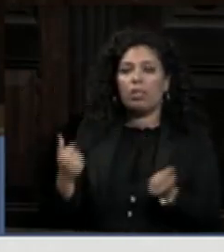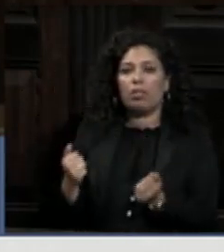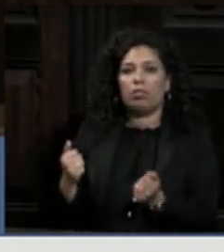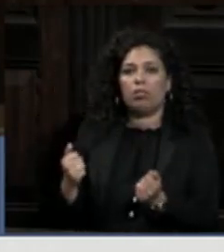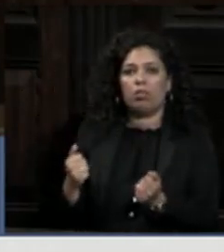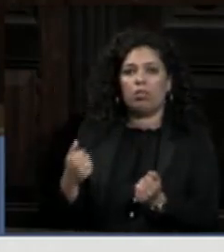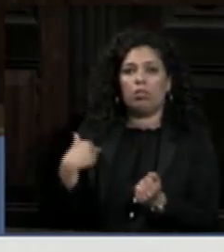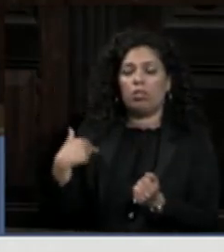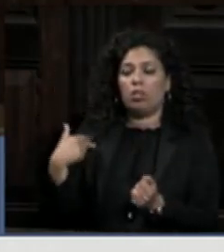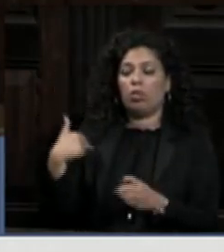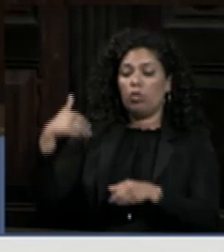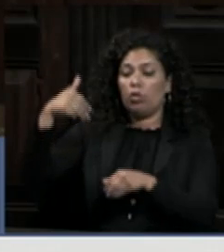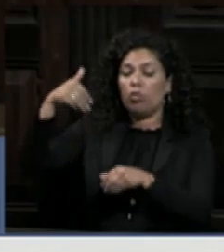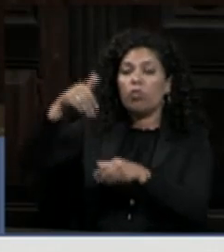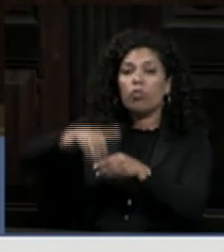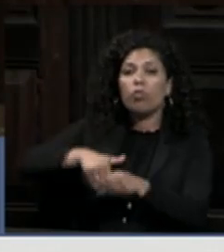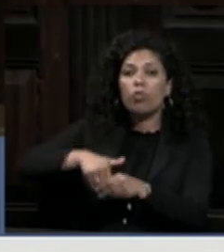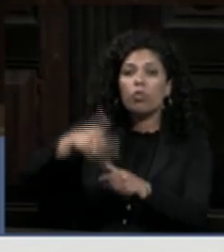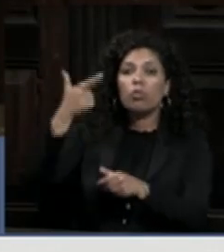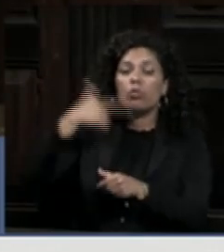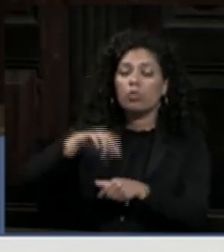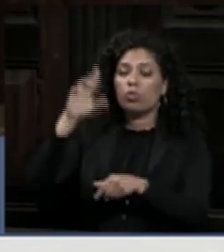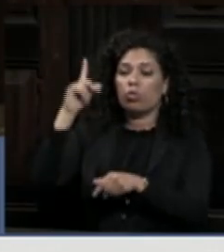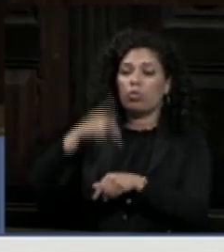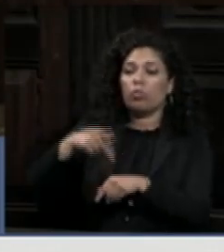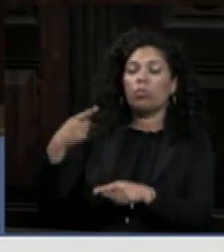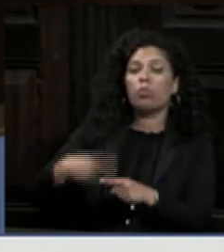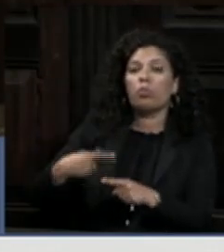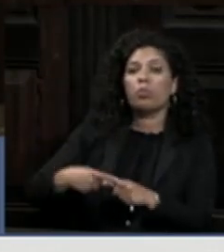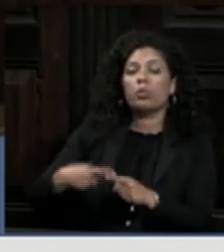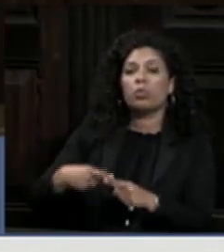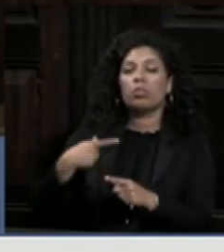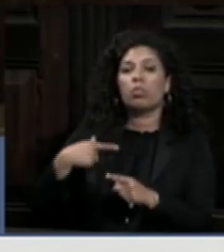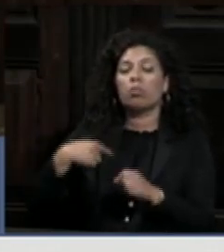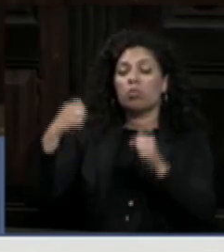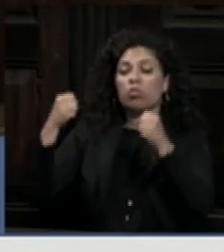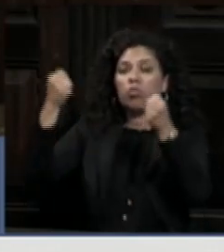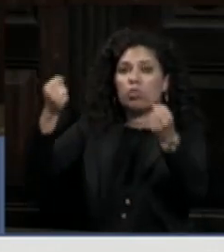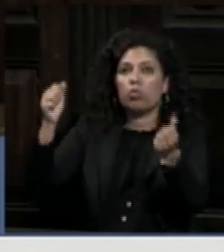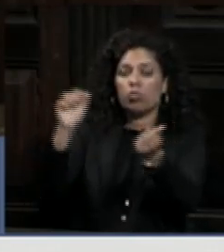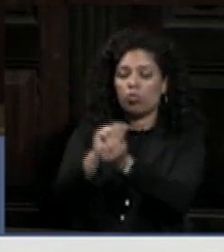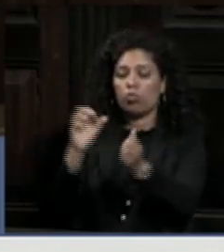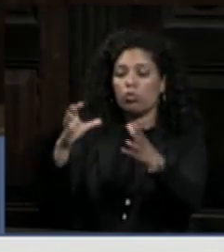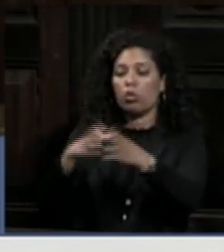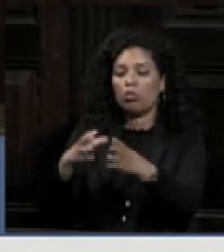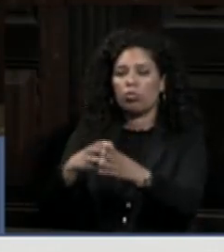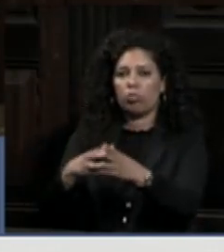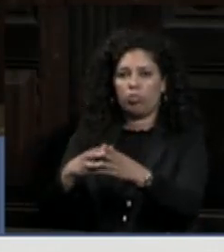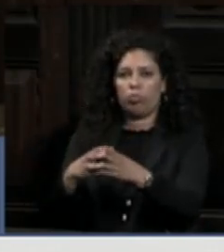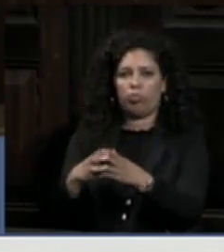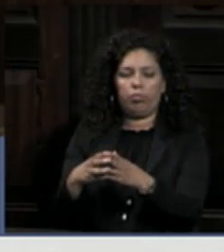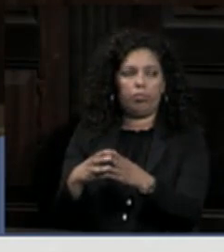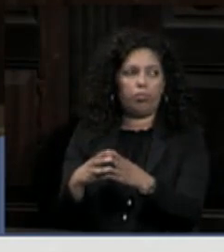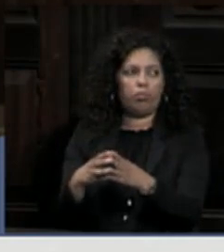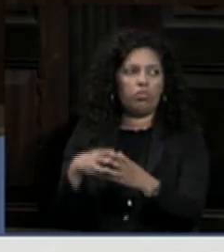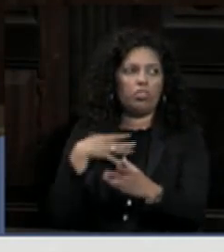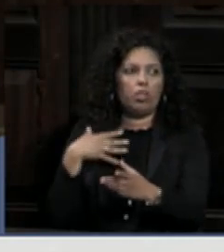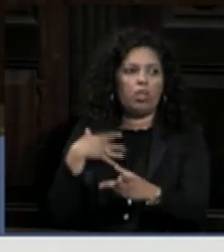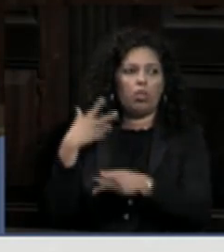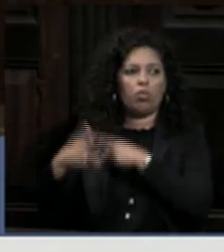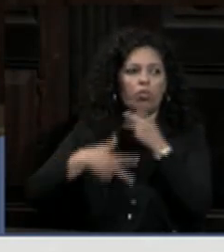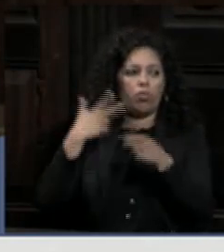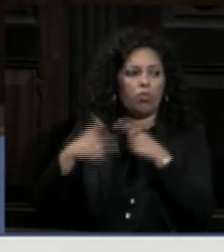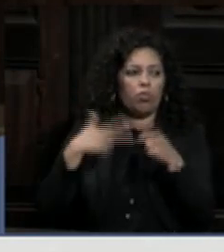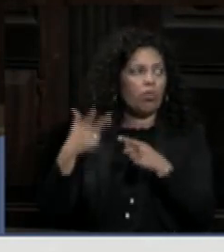é por isso que eu vou ter volta do rio das pedras durante quatro anos o tempo inteiro tanto satisfação aquele cidadão e eu falo isso